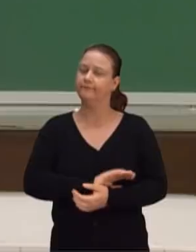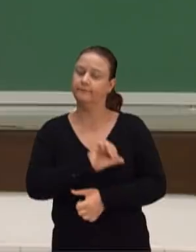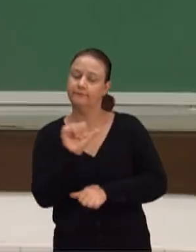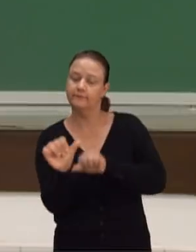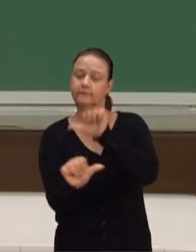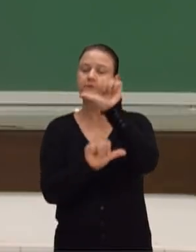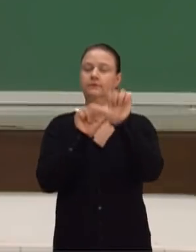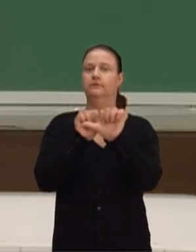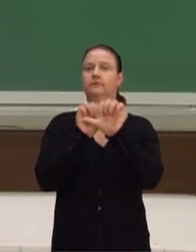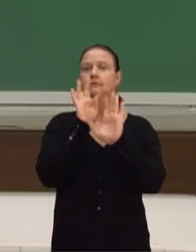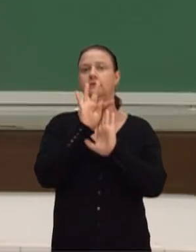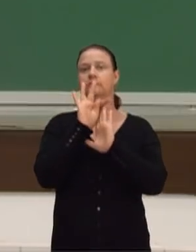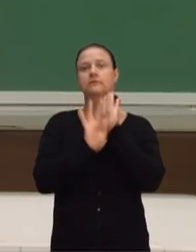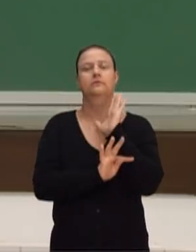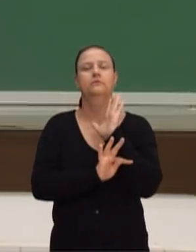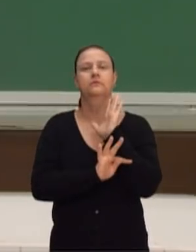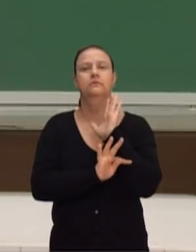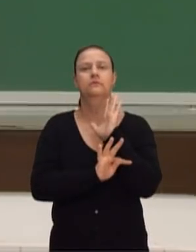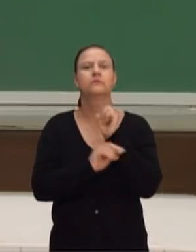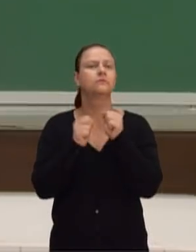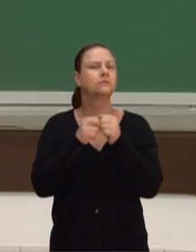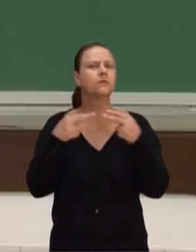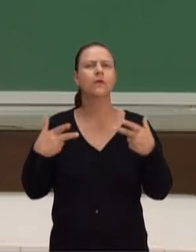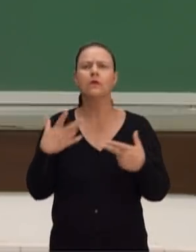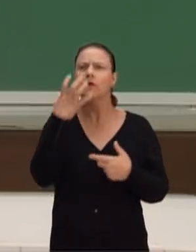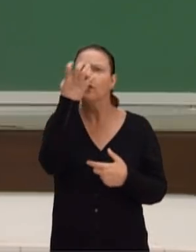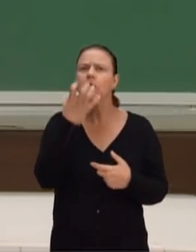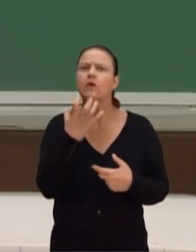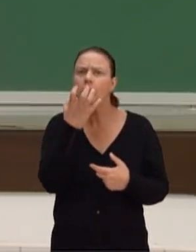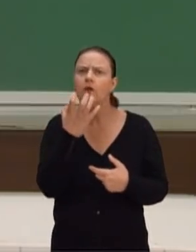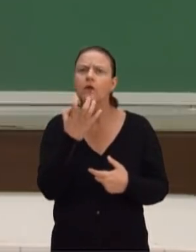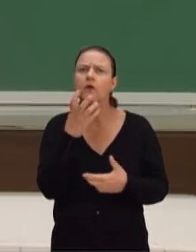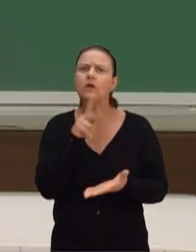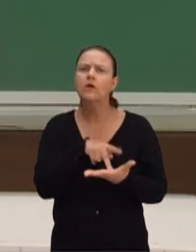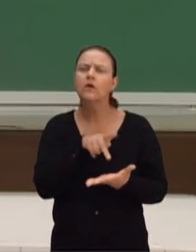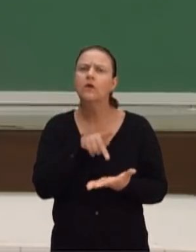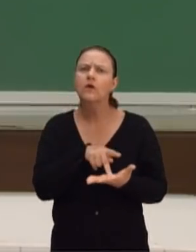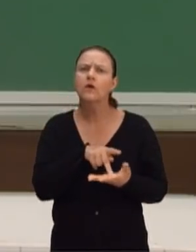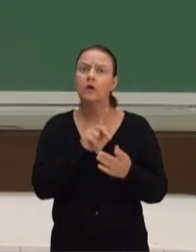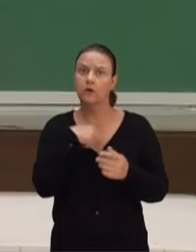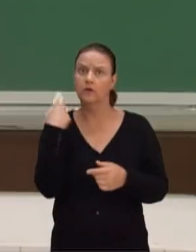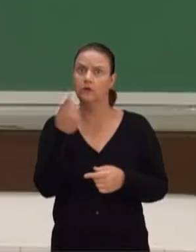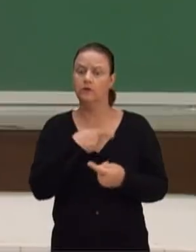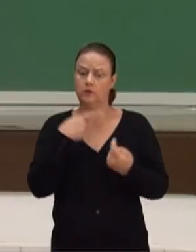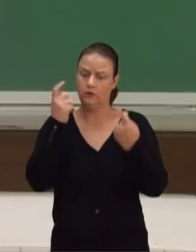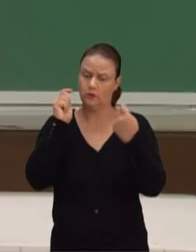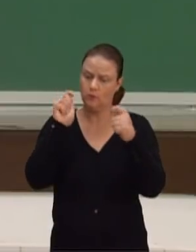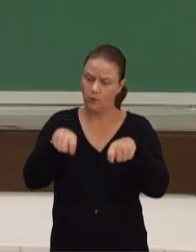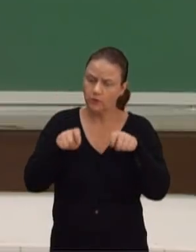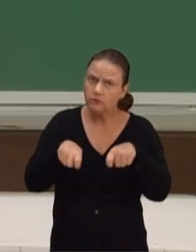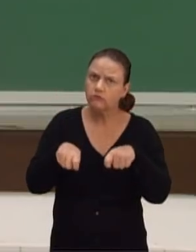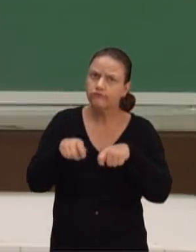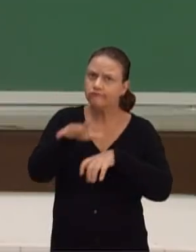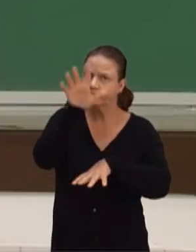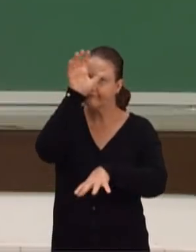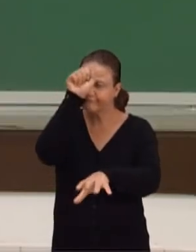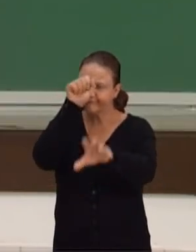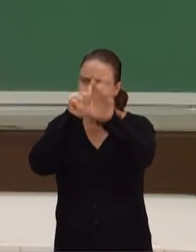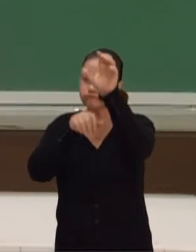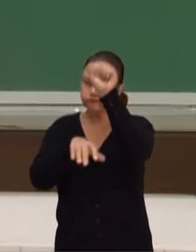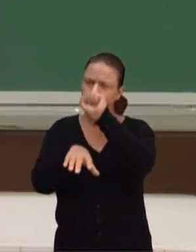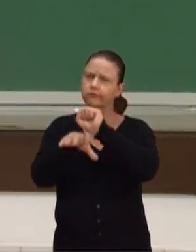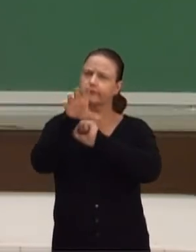Reestruturação de texto é coisa tão séria que nós podemos aprender um montão